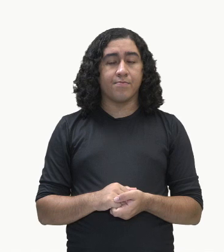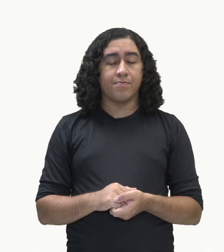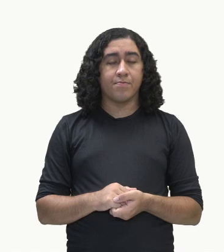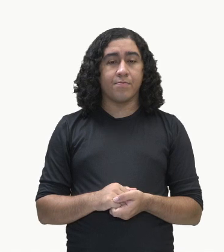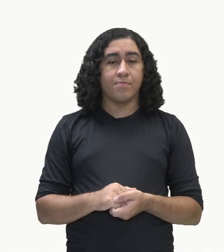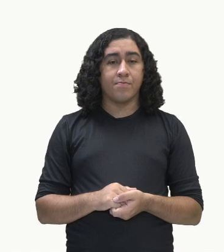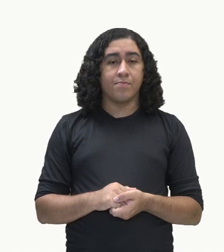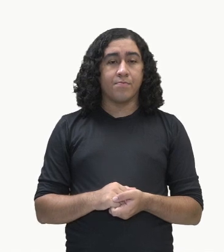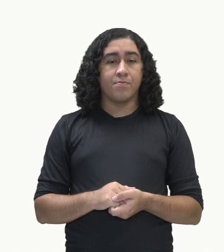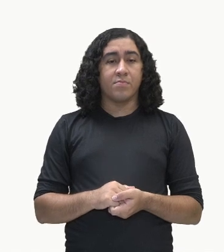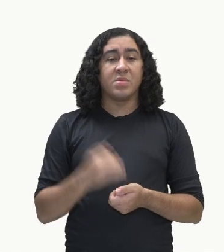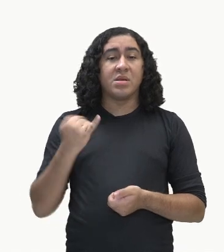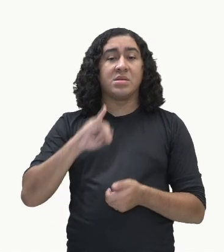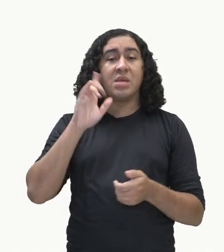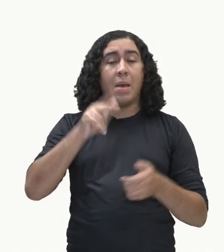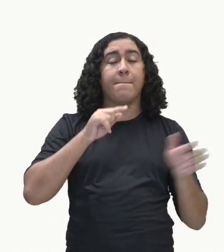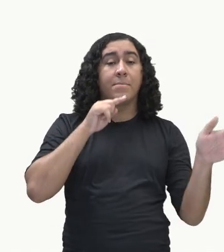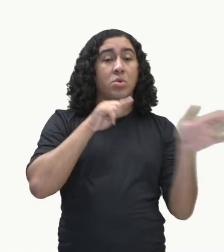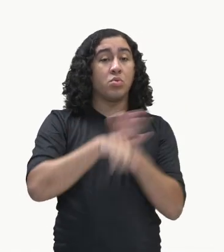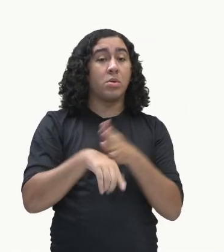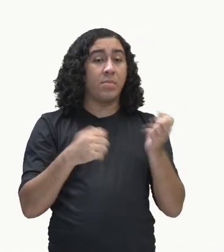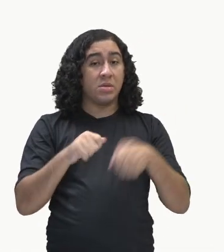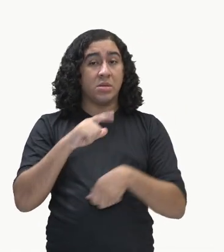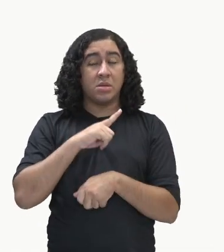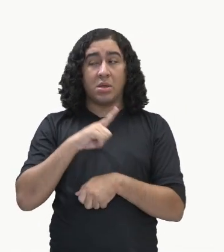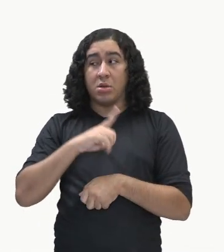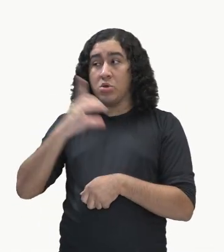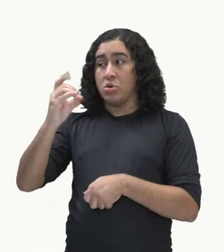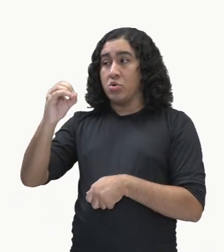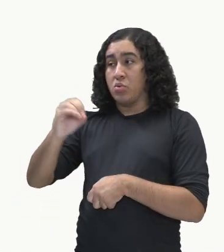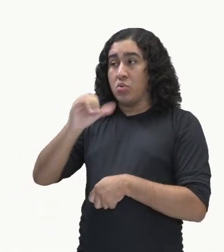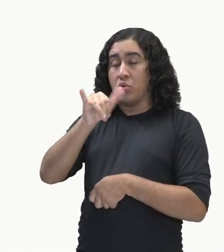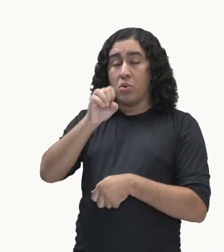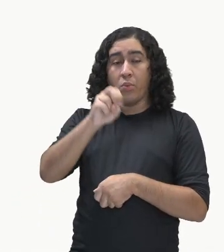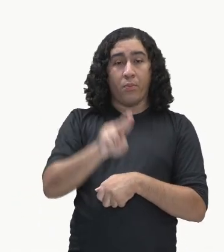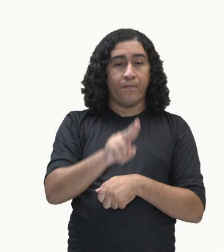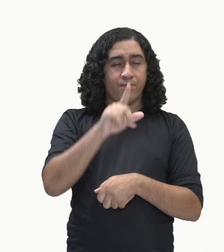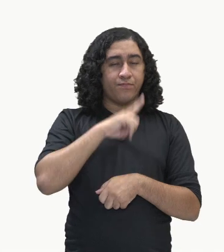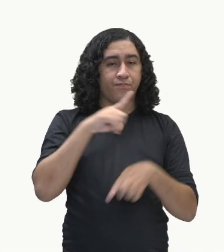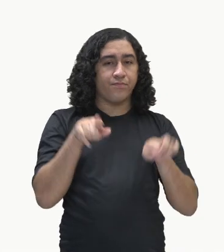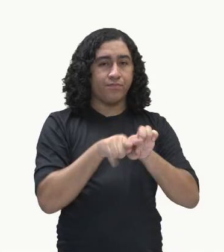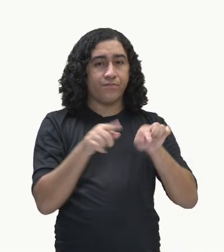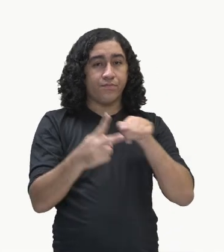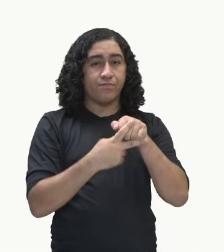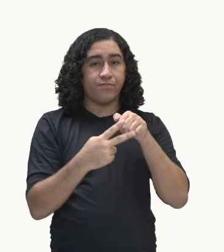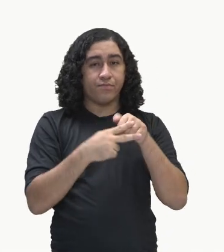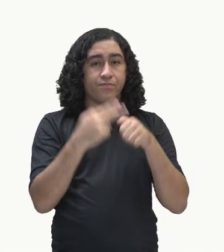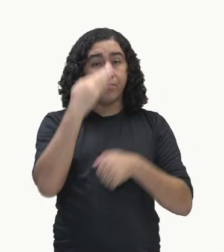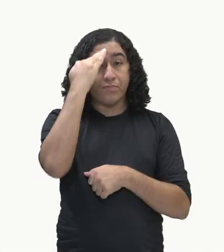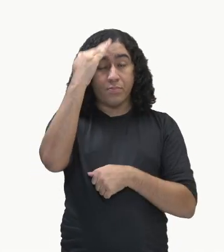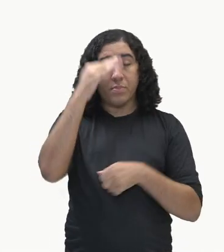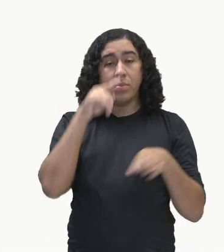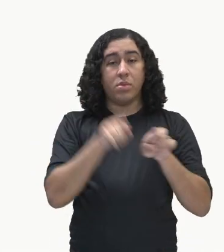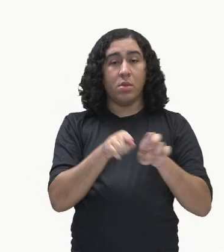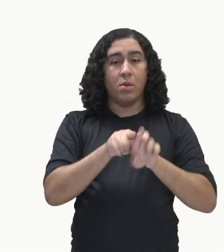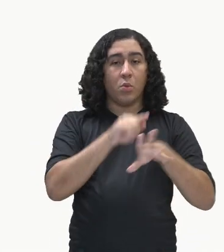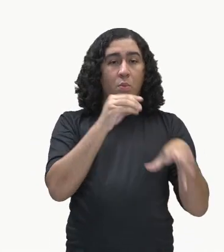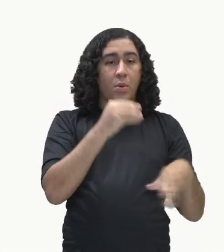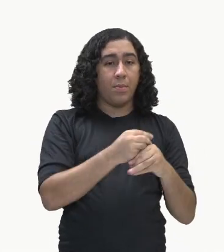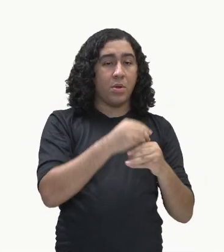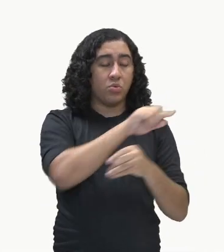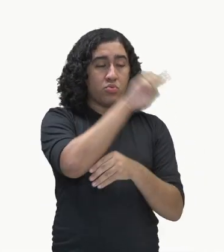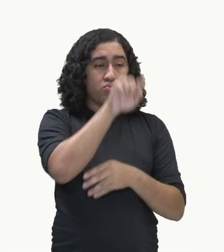verbo auxiliar, aí vai ter o sujeito, verbo principal e aí o complemento aqui e o ponto de interrogação, tá